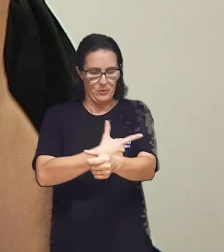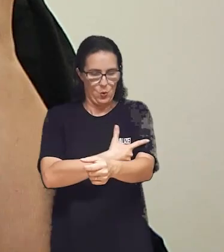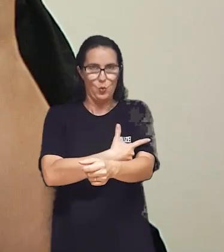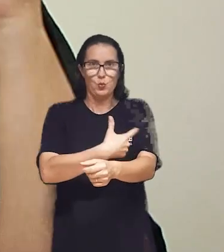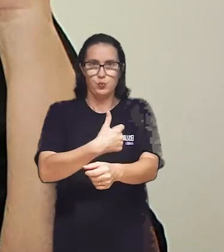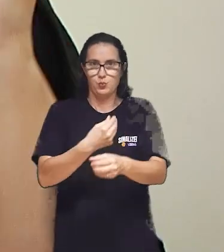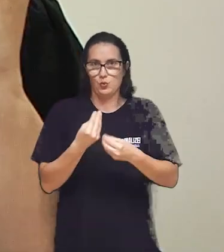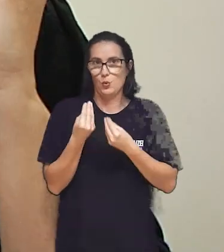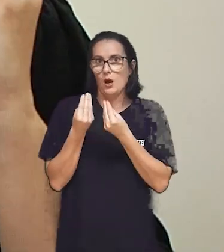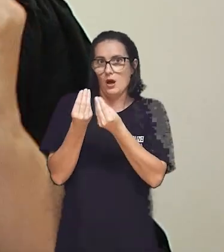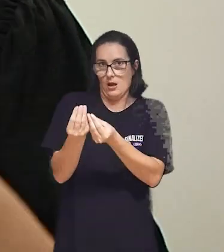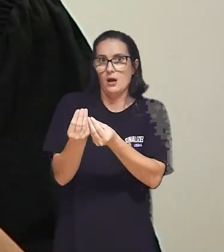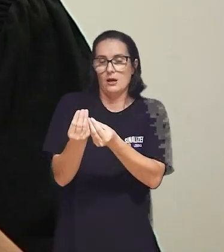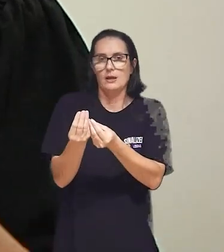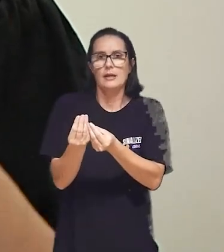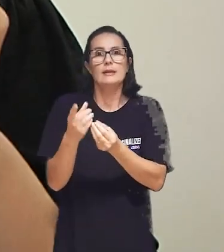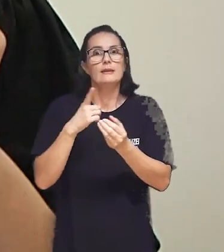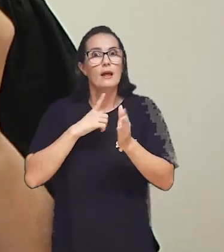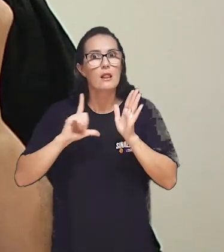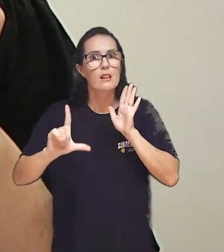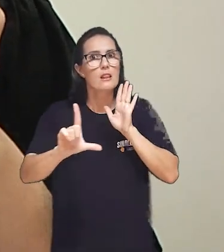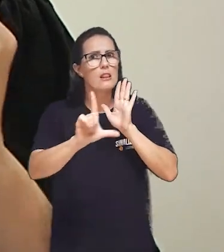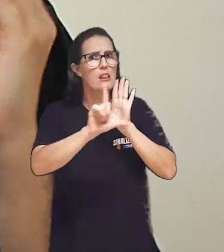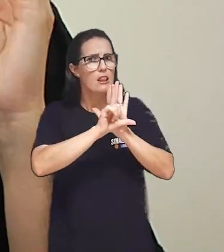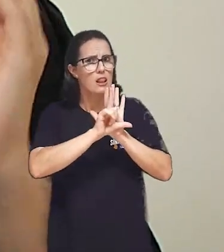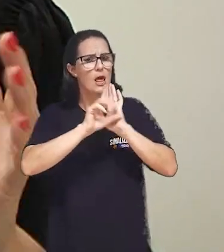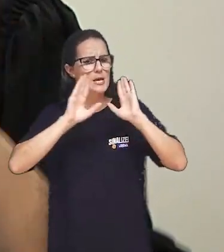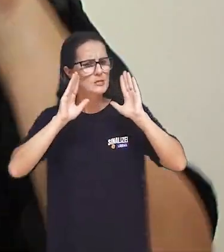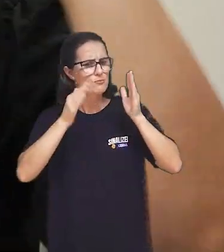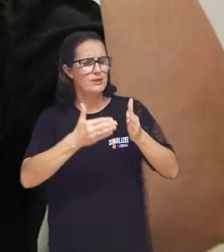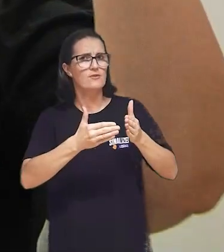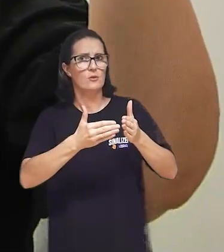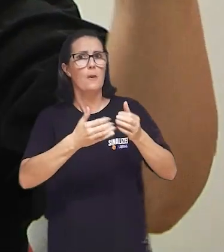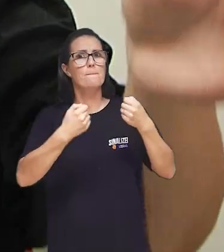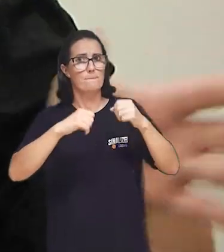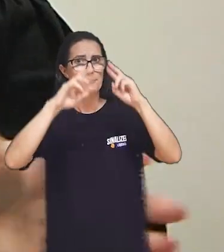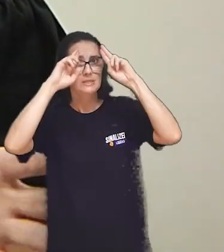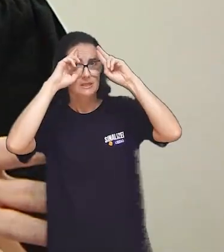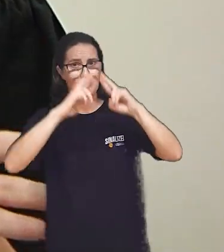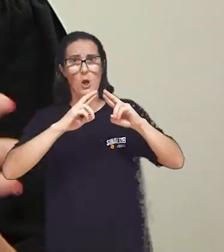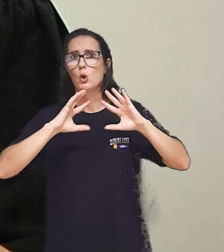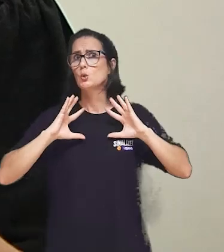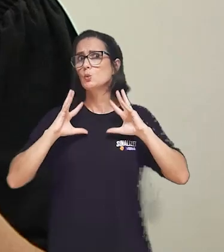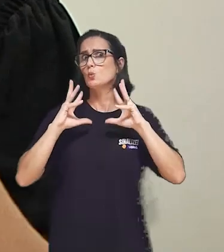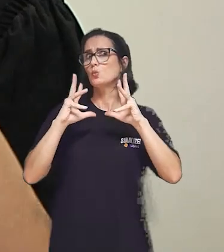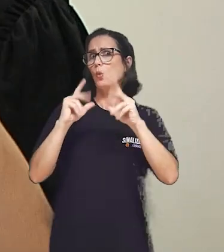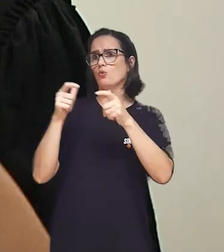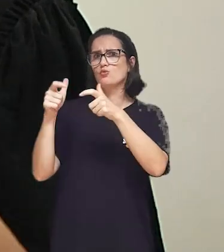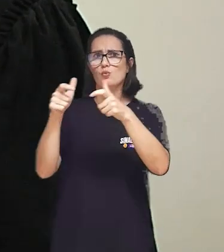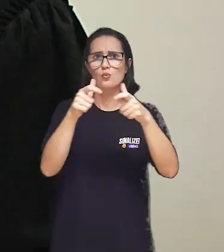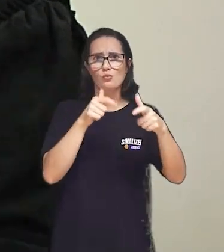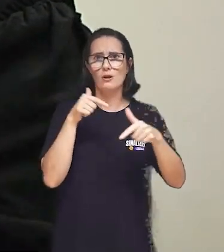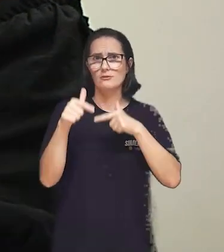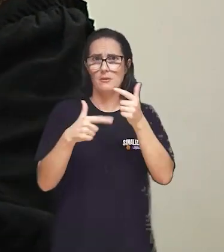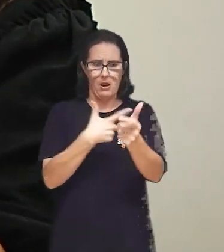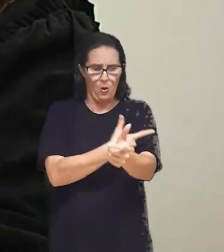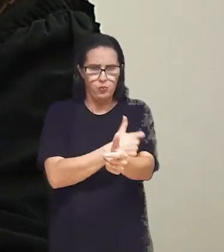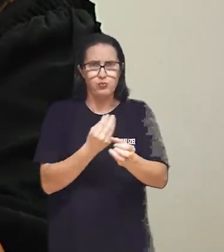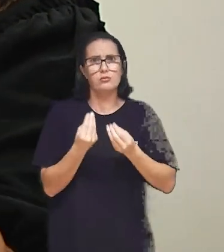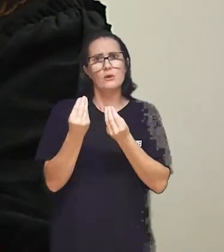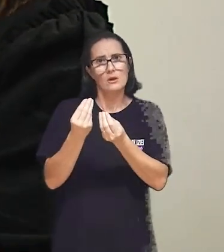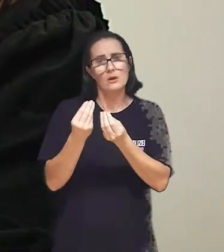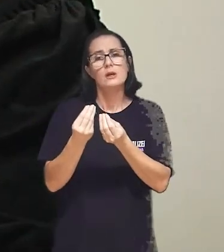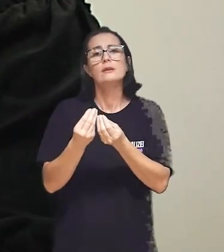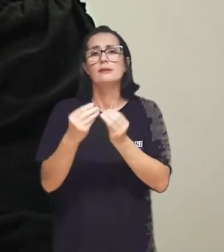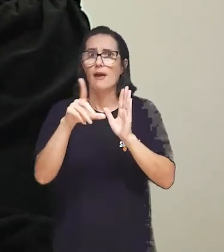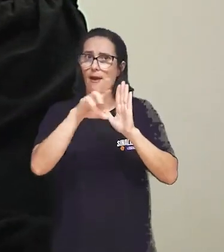tem uma legislação específica que deve ser seguida por todos os serviços de hemoterapia do Brasil. Então, todos os serviços, eles possuem